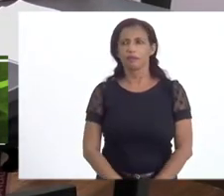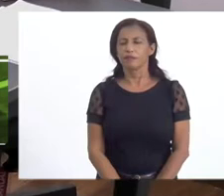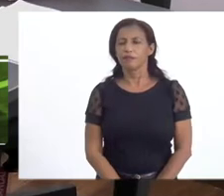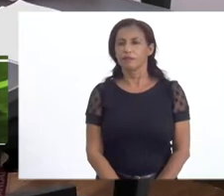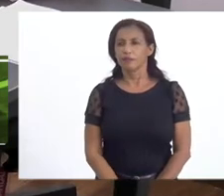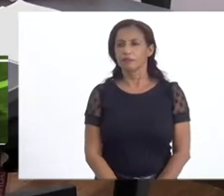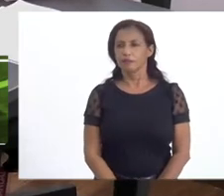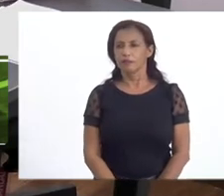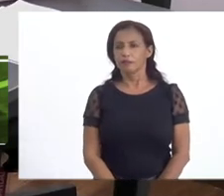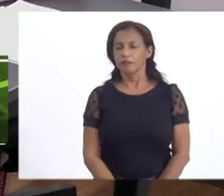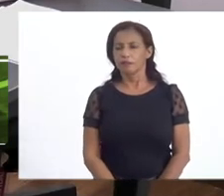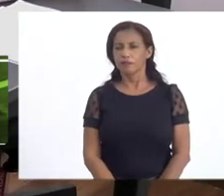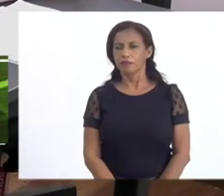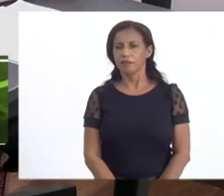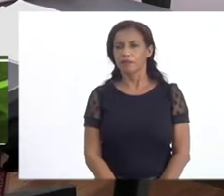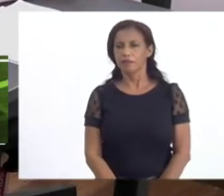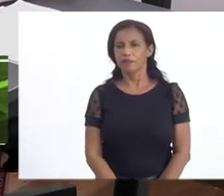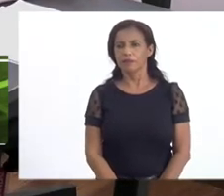Só um minuto.